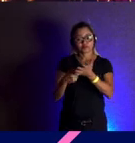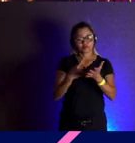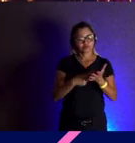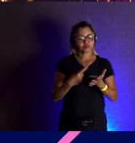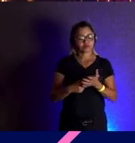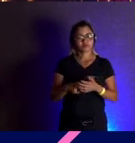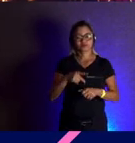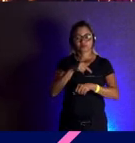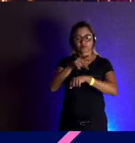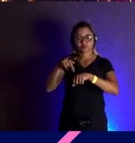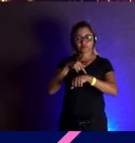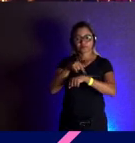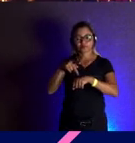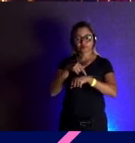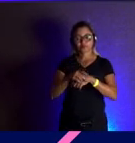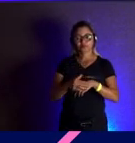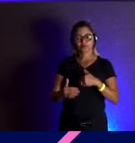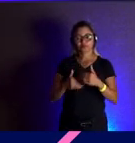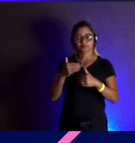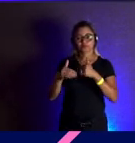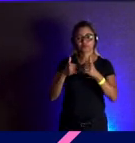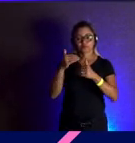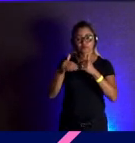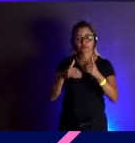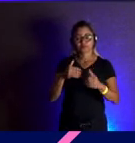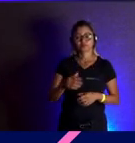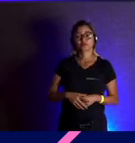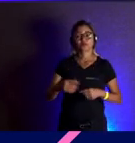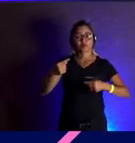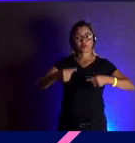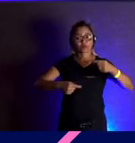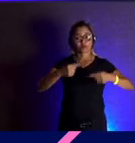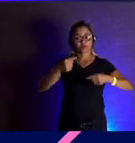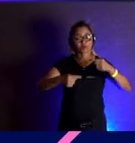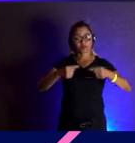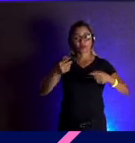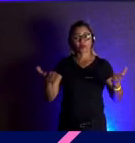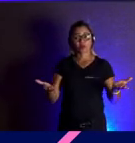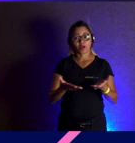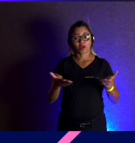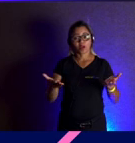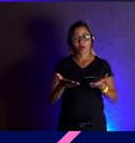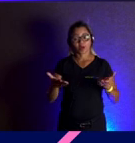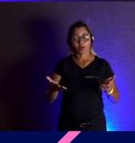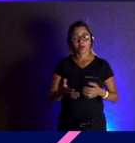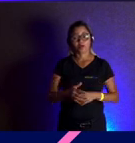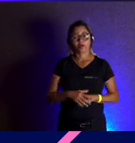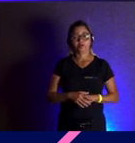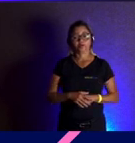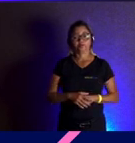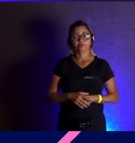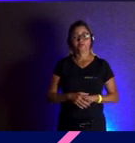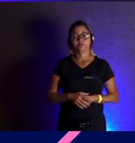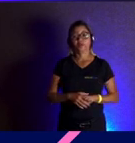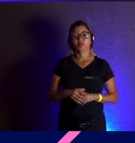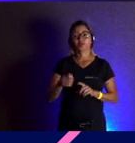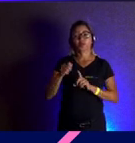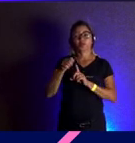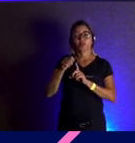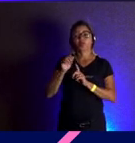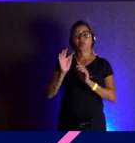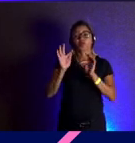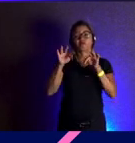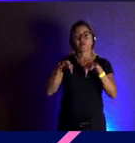os países com menos desenvolvimento nessa discussão. E agora, final de novembro, início